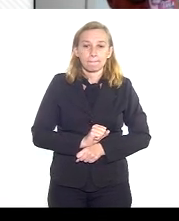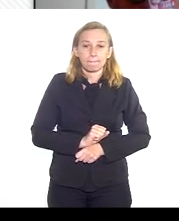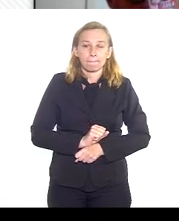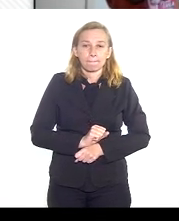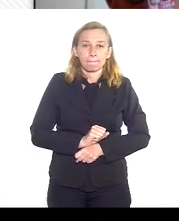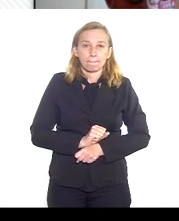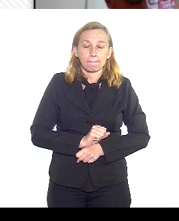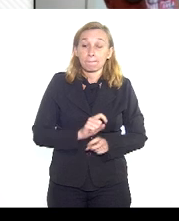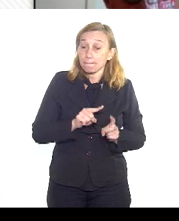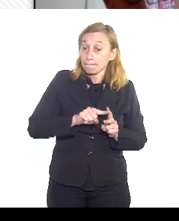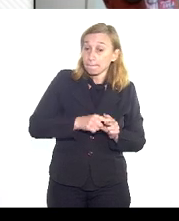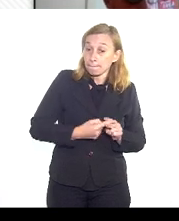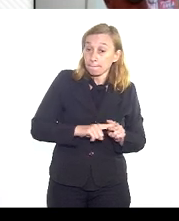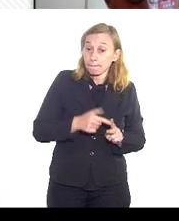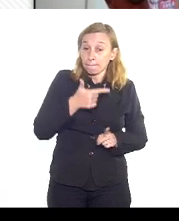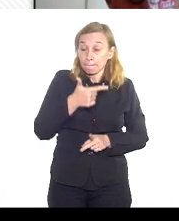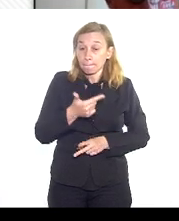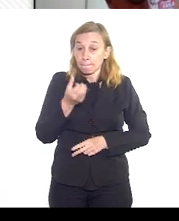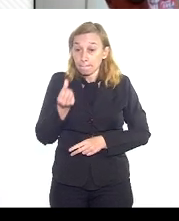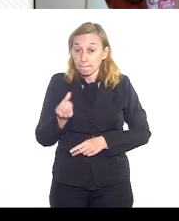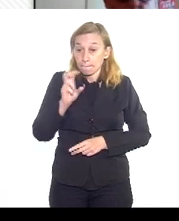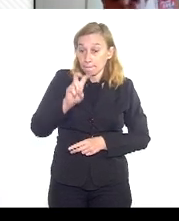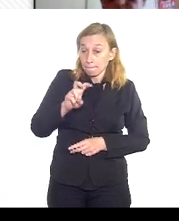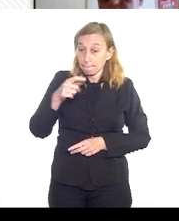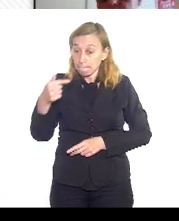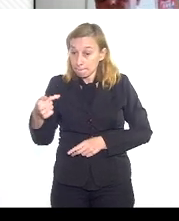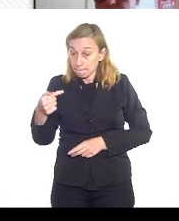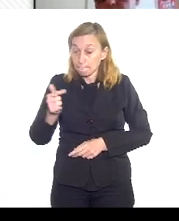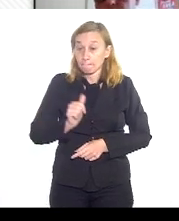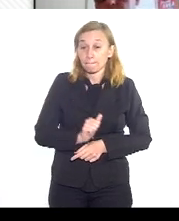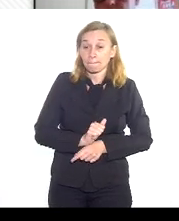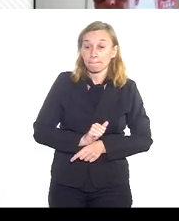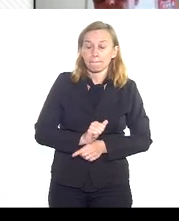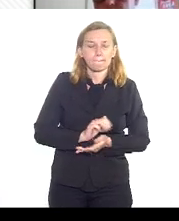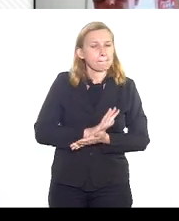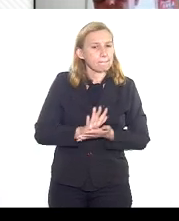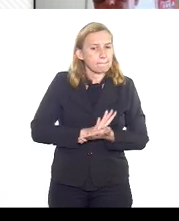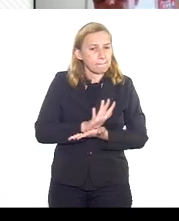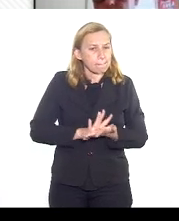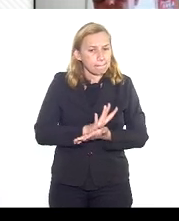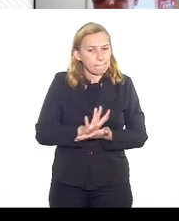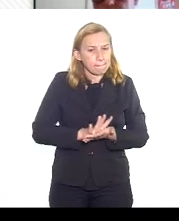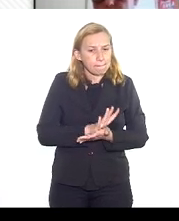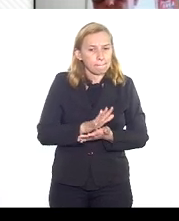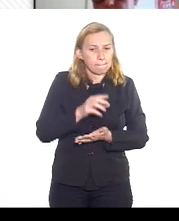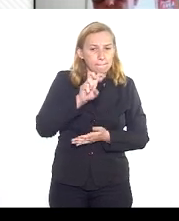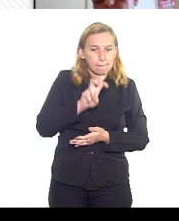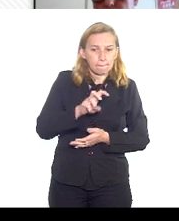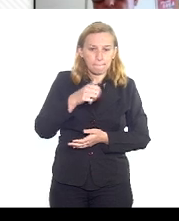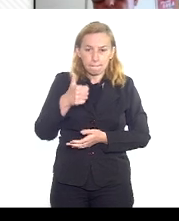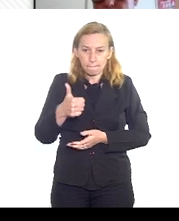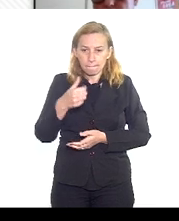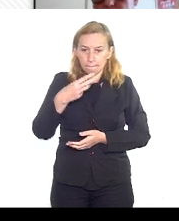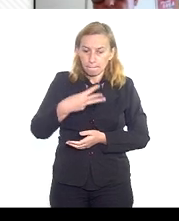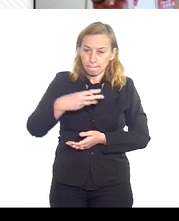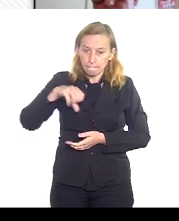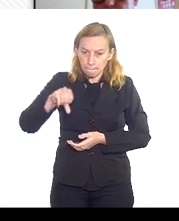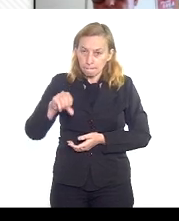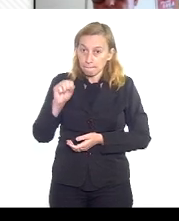na modificação da 2657, mas nada a ver com a 5139. Entendeu,